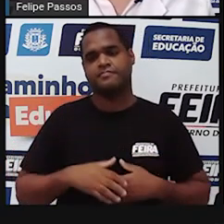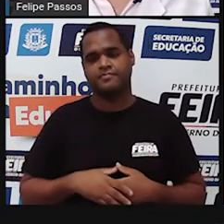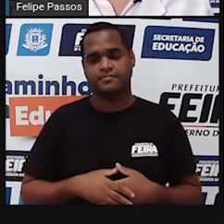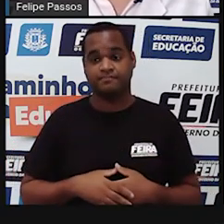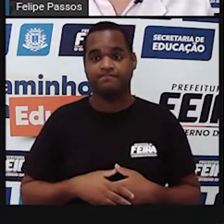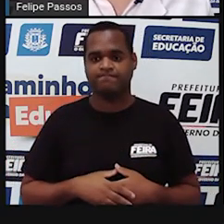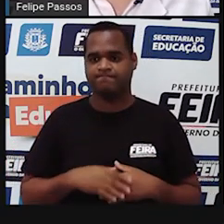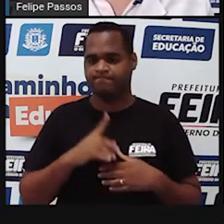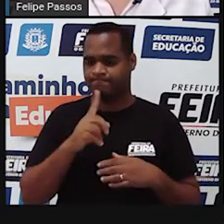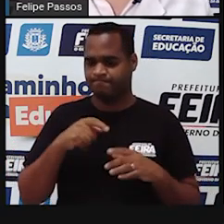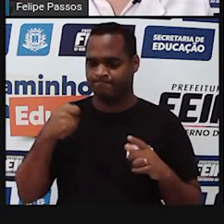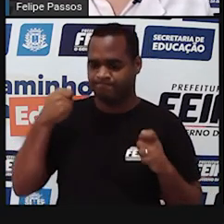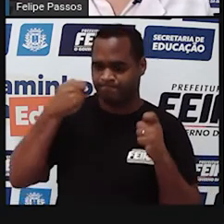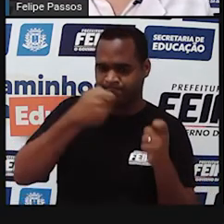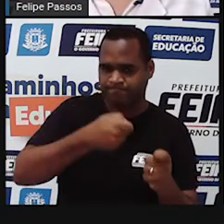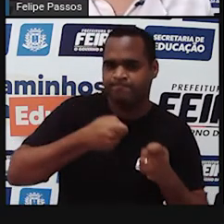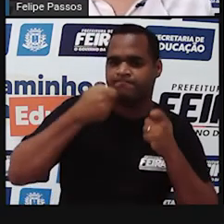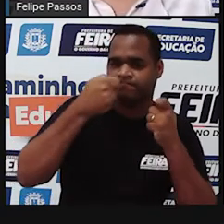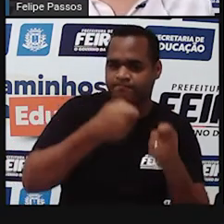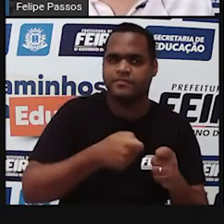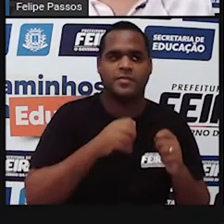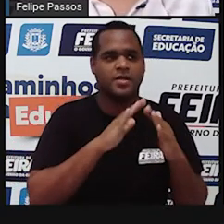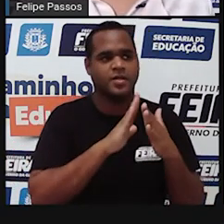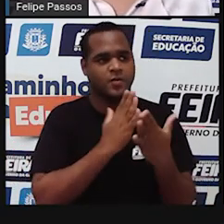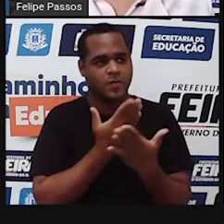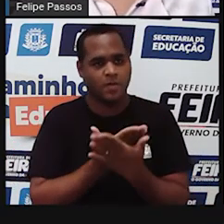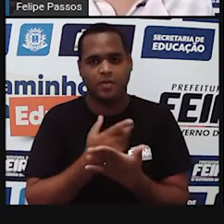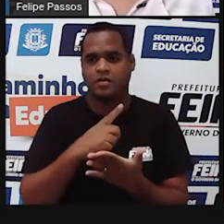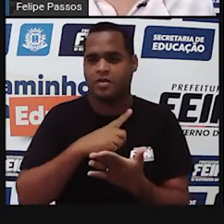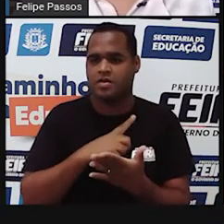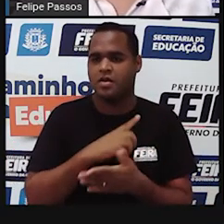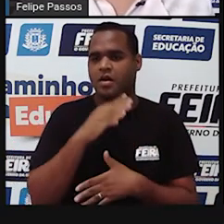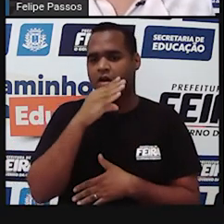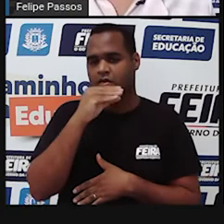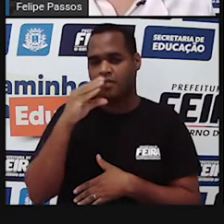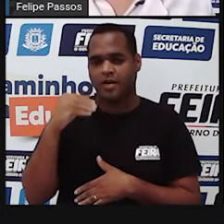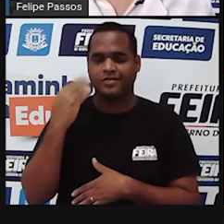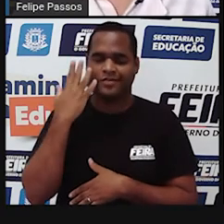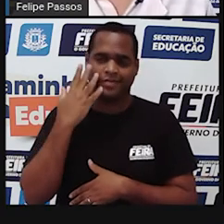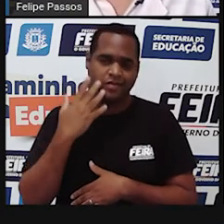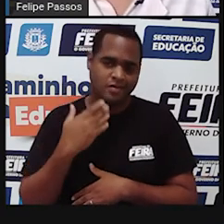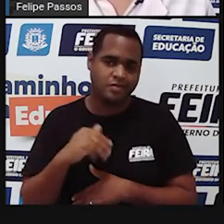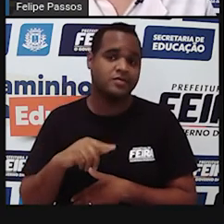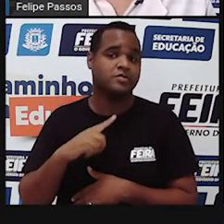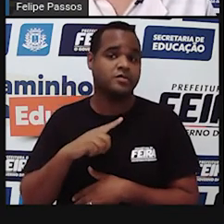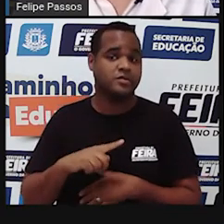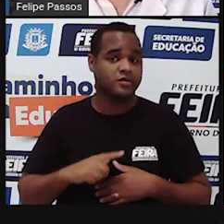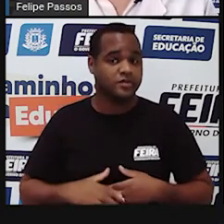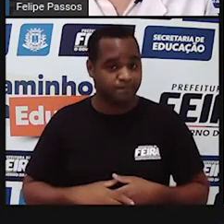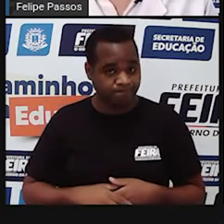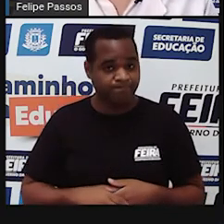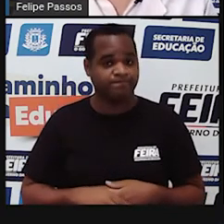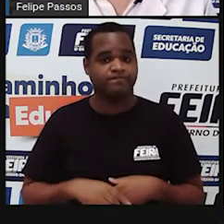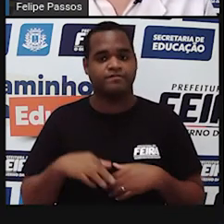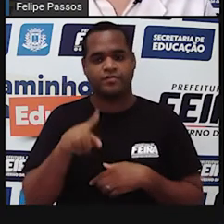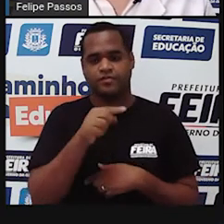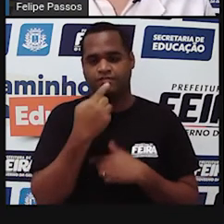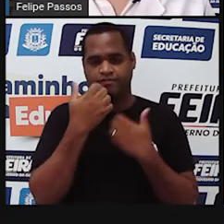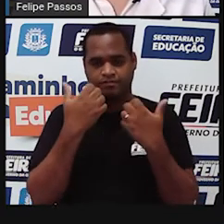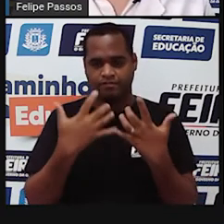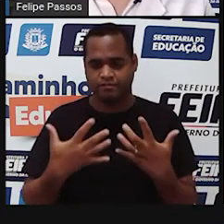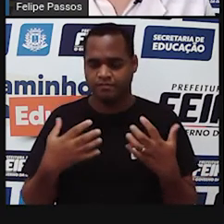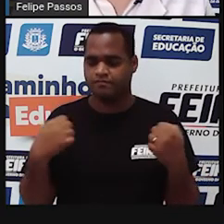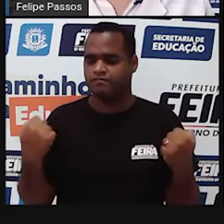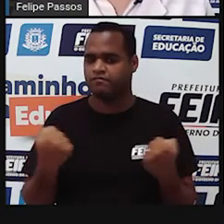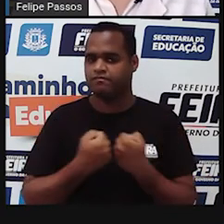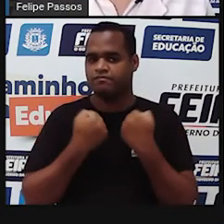Bullying, muito comum nas escolas, muito comum entre os adolescentes, crianças. É uma questão que a gente tem que, ó, lutar contra todos